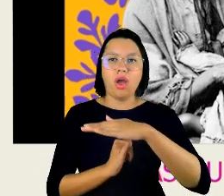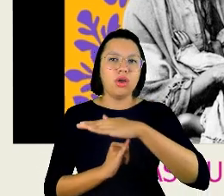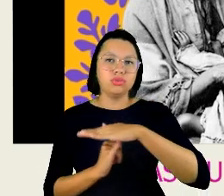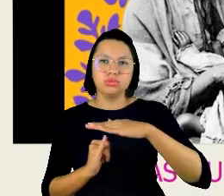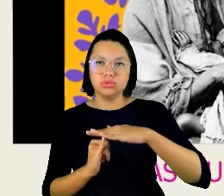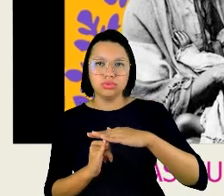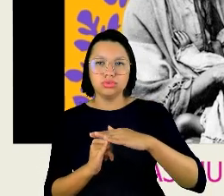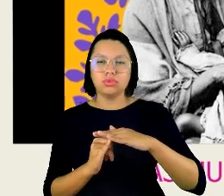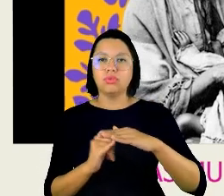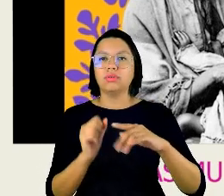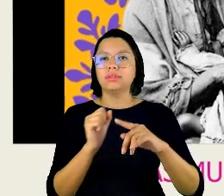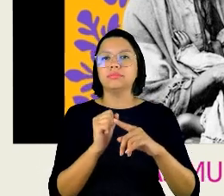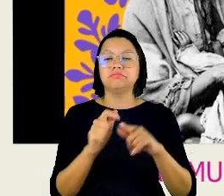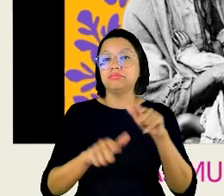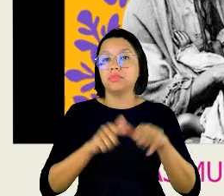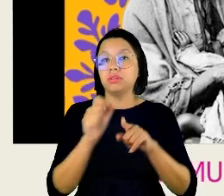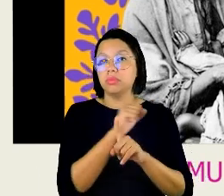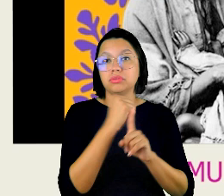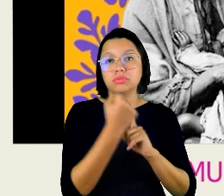serviços sociais, né,